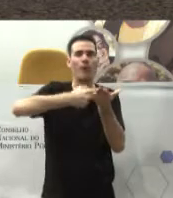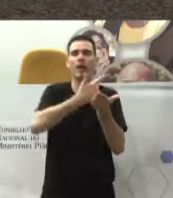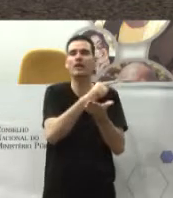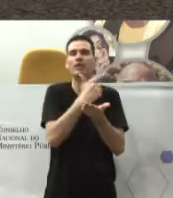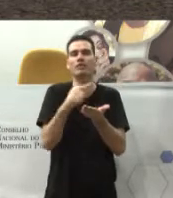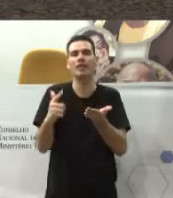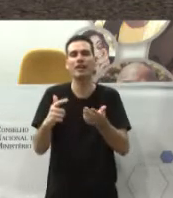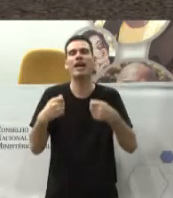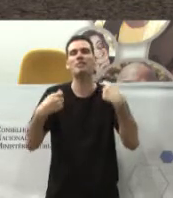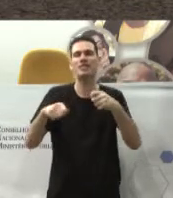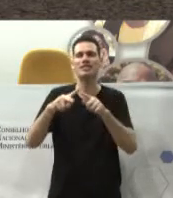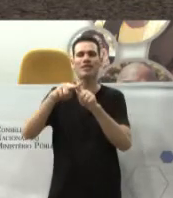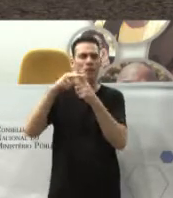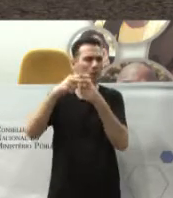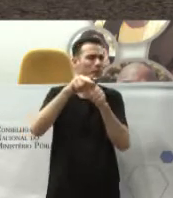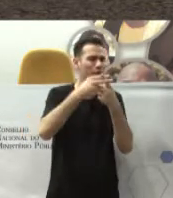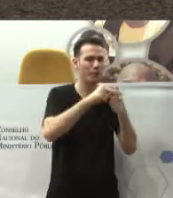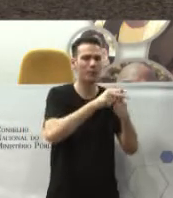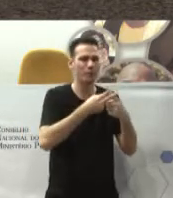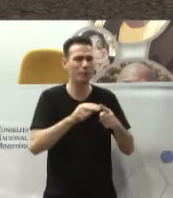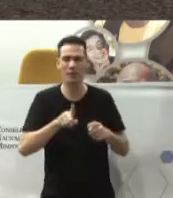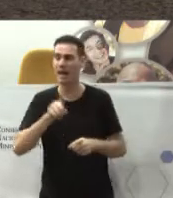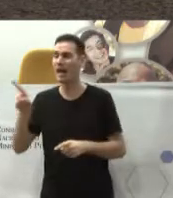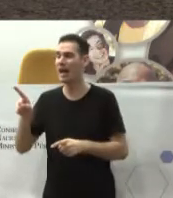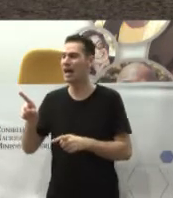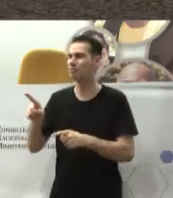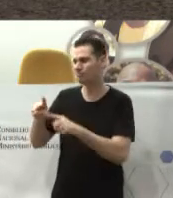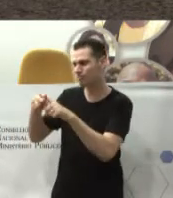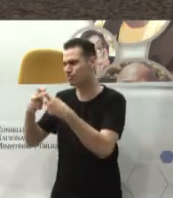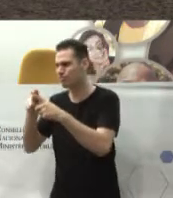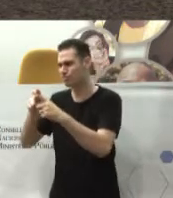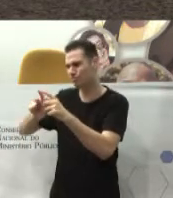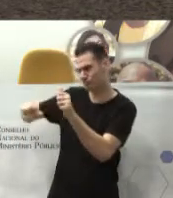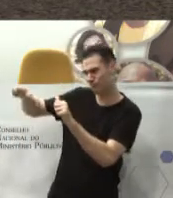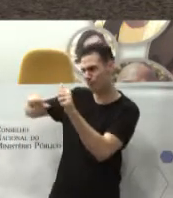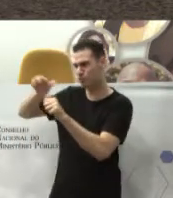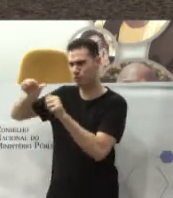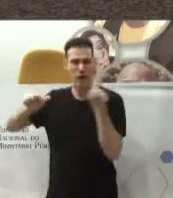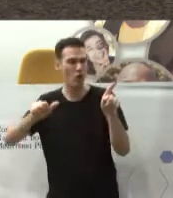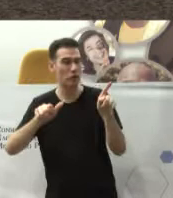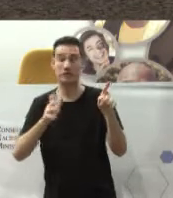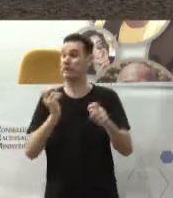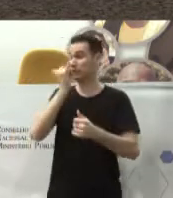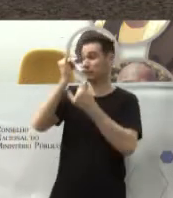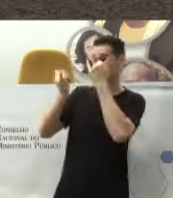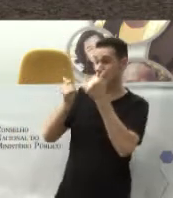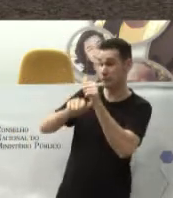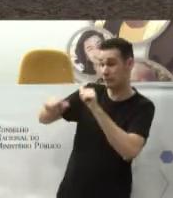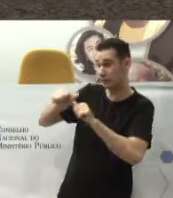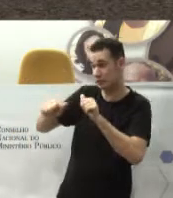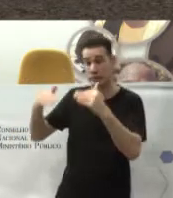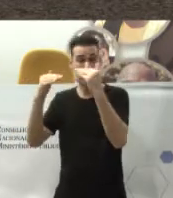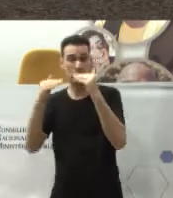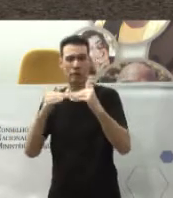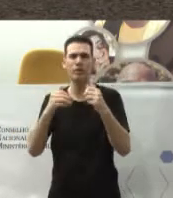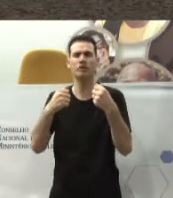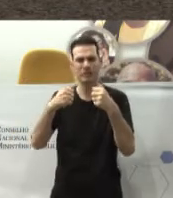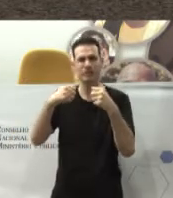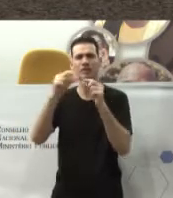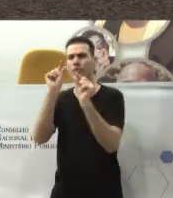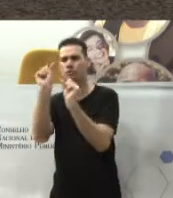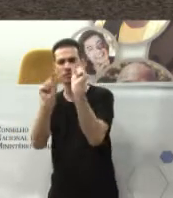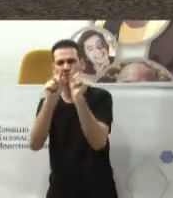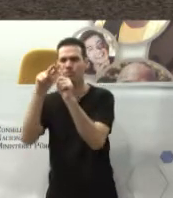de consertos com S. Ajeitando uma coisa aqui, consertando alguma coisa ali, enfim, de pequenos ajustes.